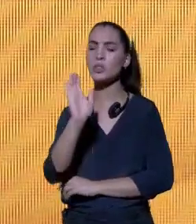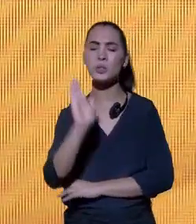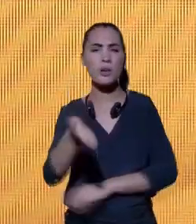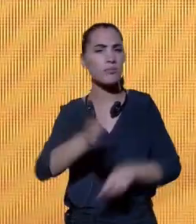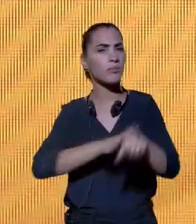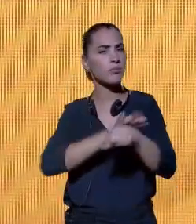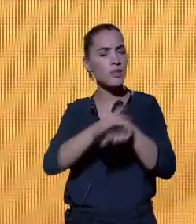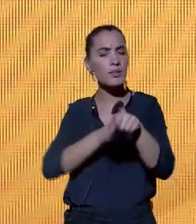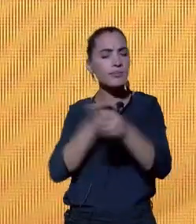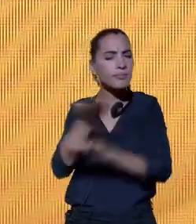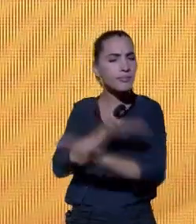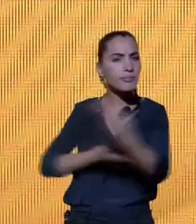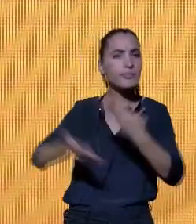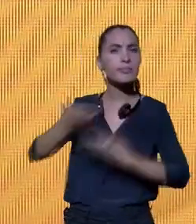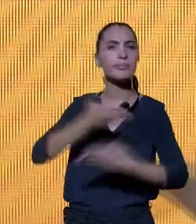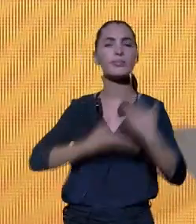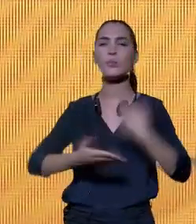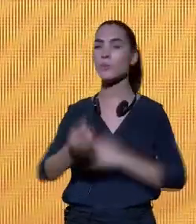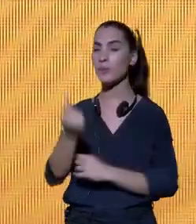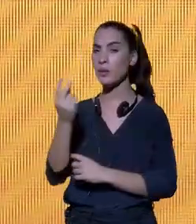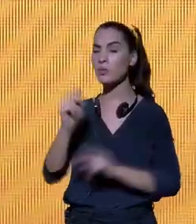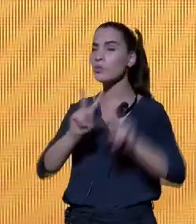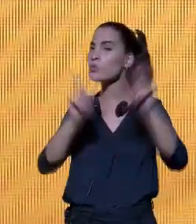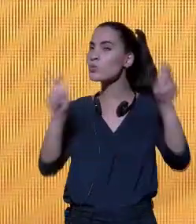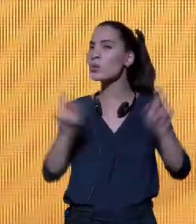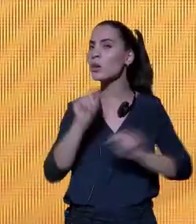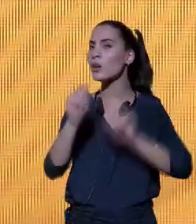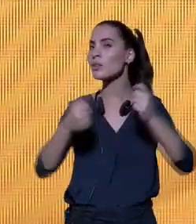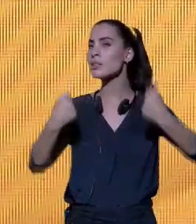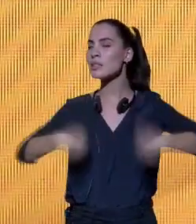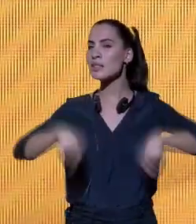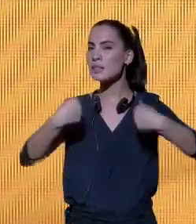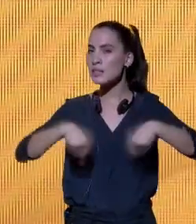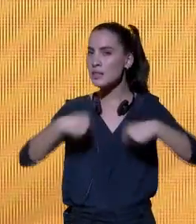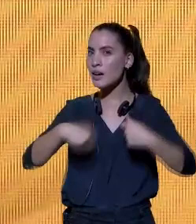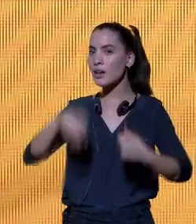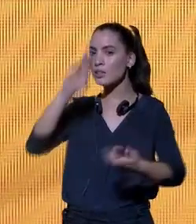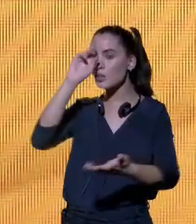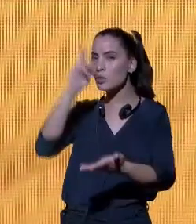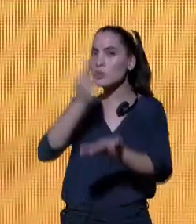algum tempo, a gente vinha conversando sobre a necessidade de reconhecer